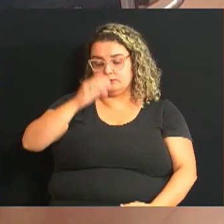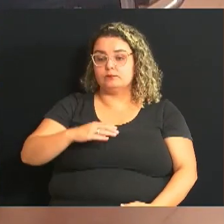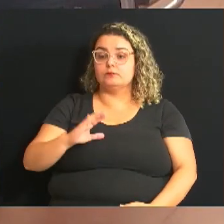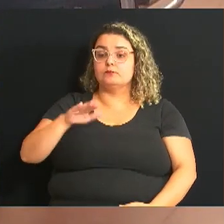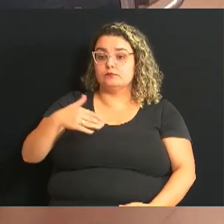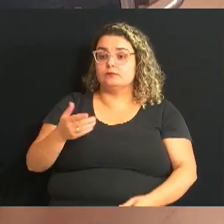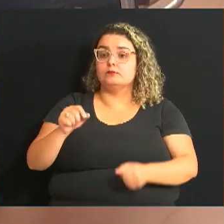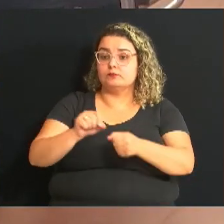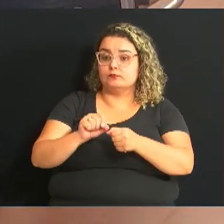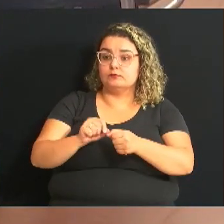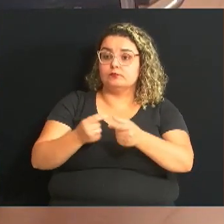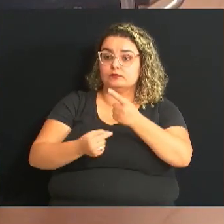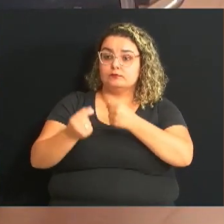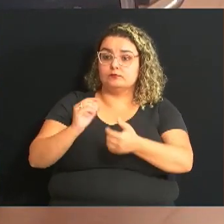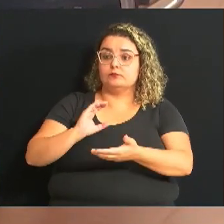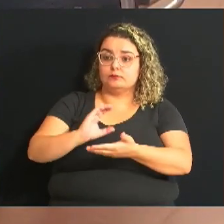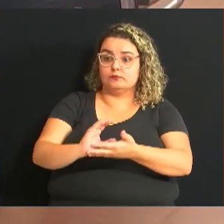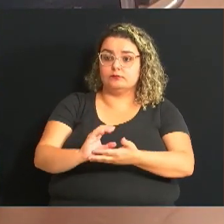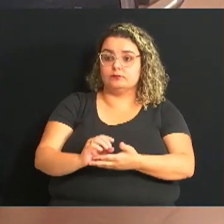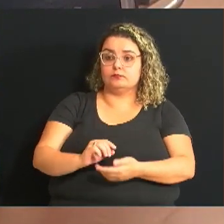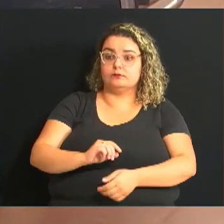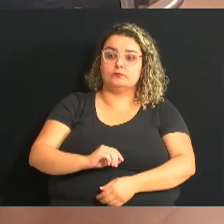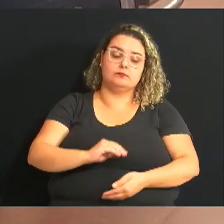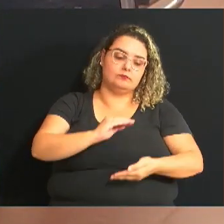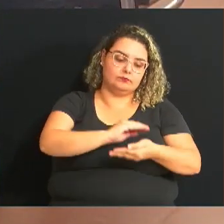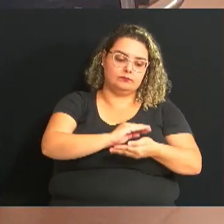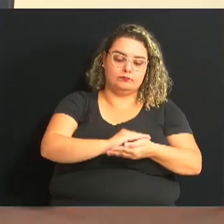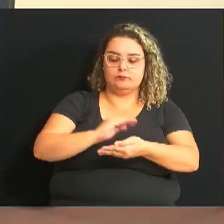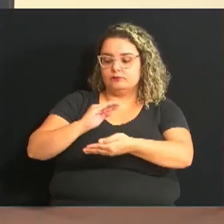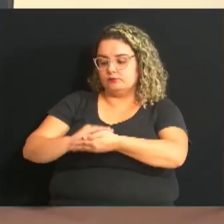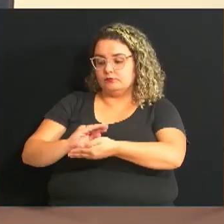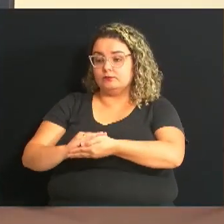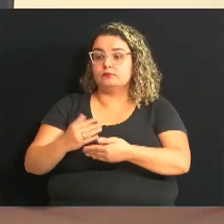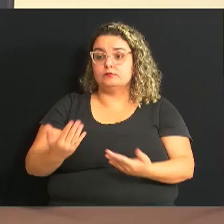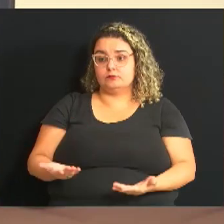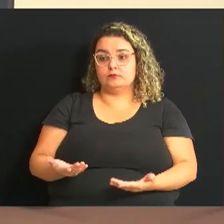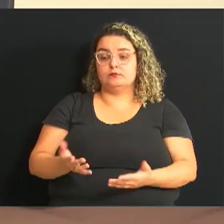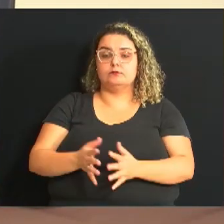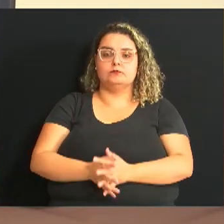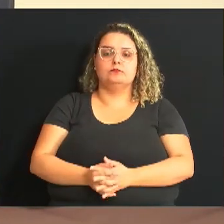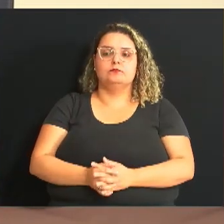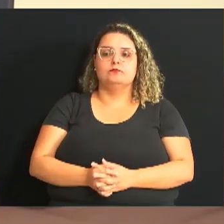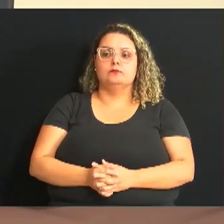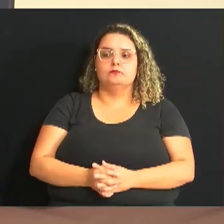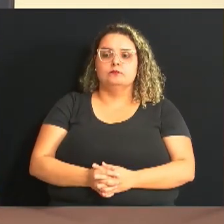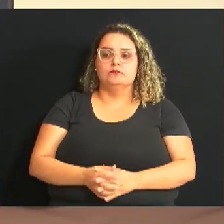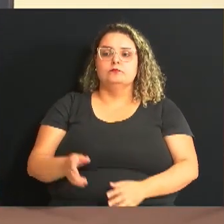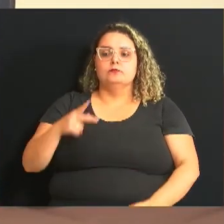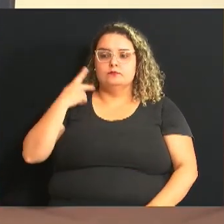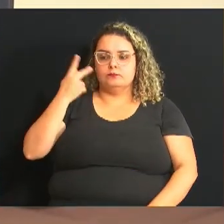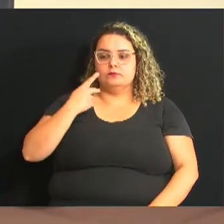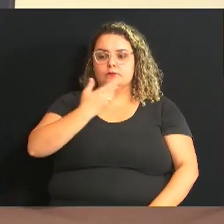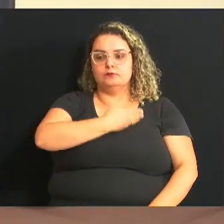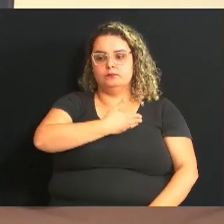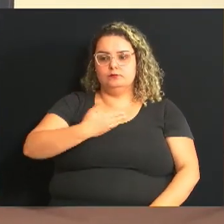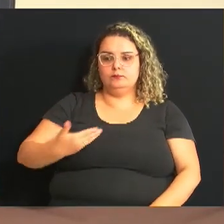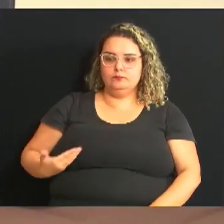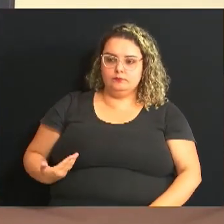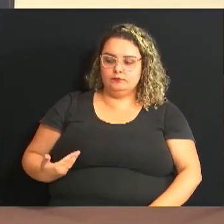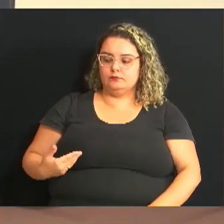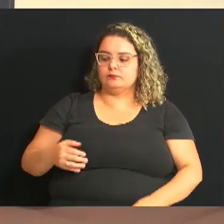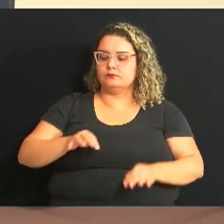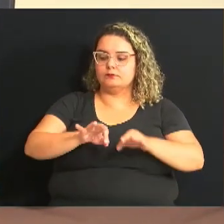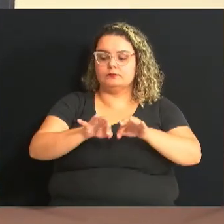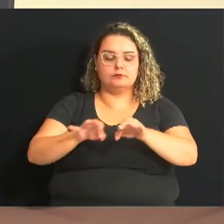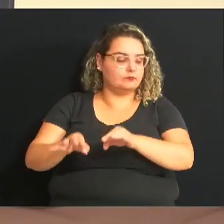a destinação a um dos fundos, para que essas políticas públicas, para que esse projeto, que nem você falou,